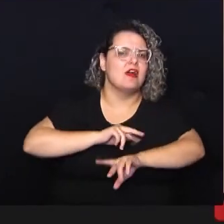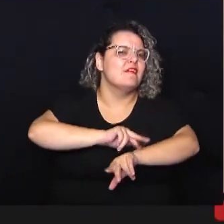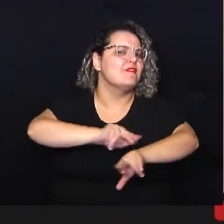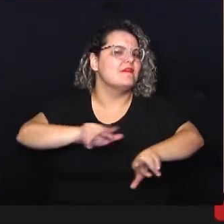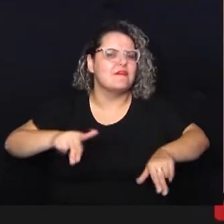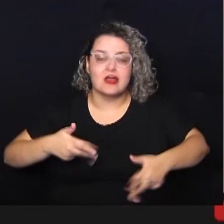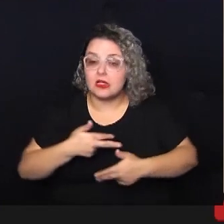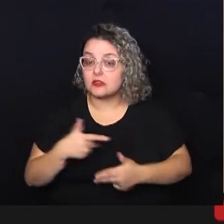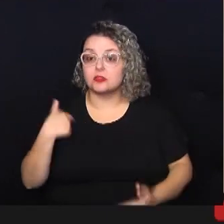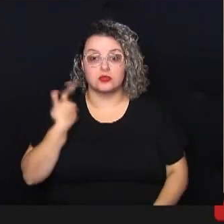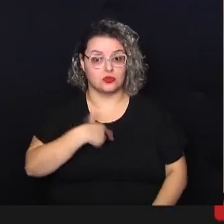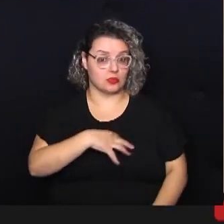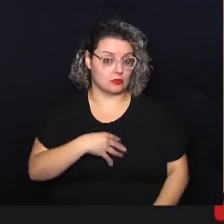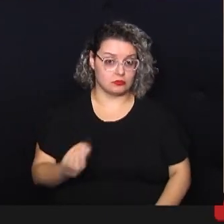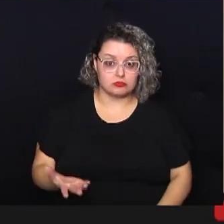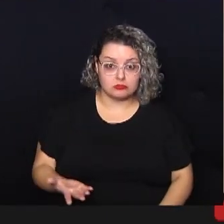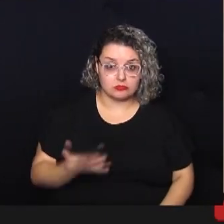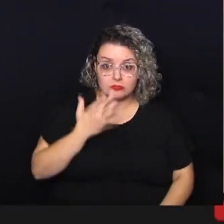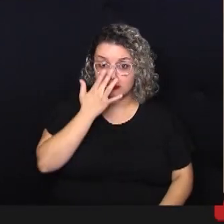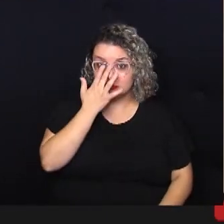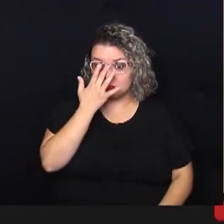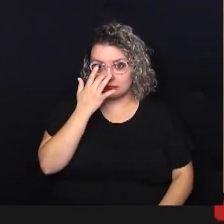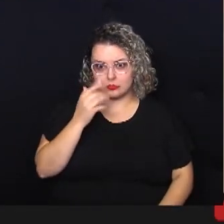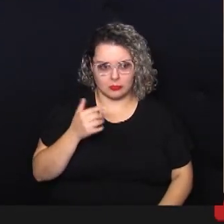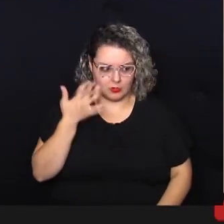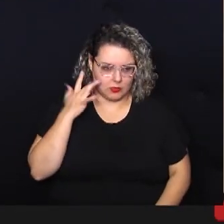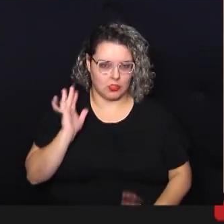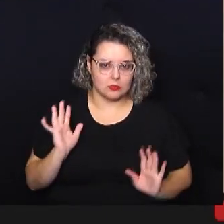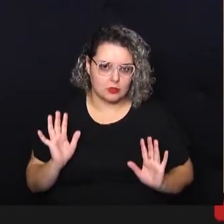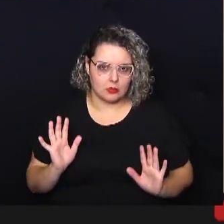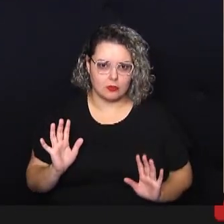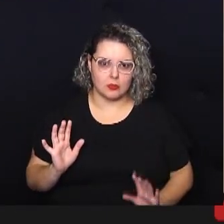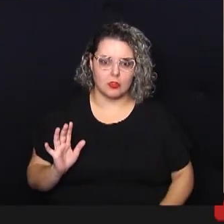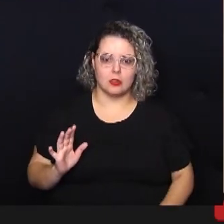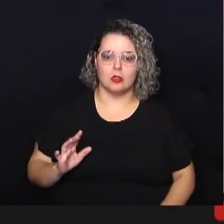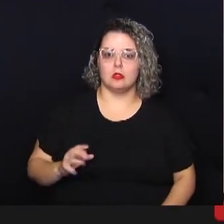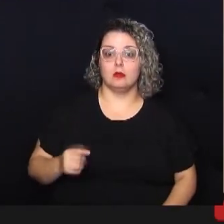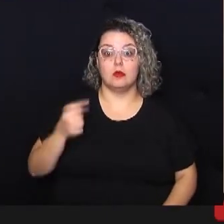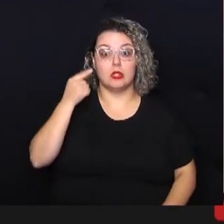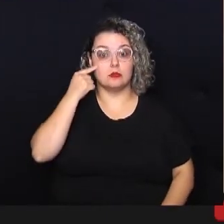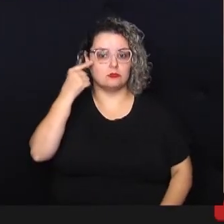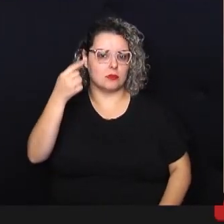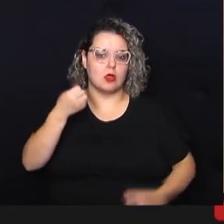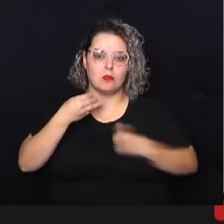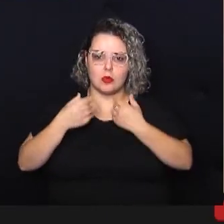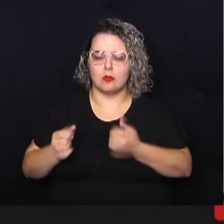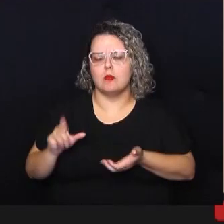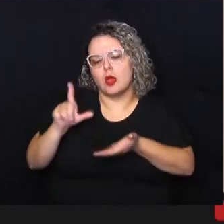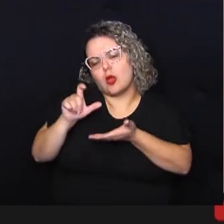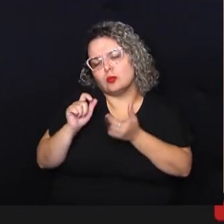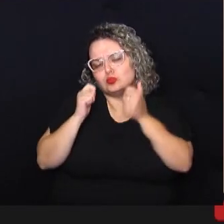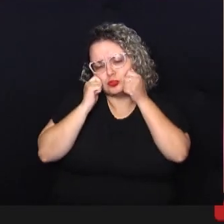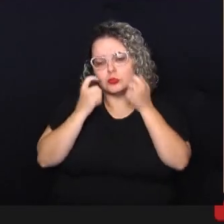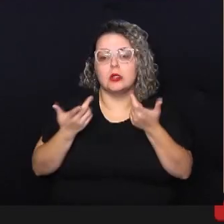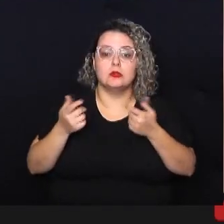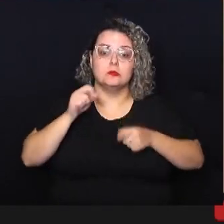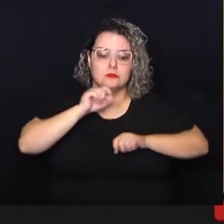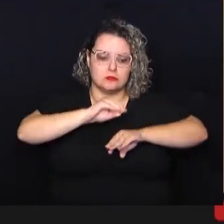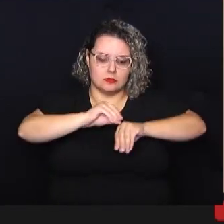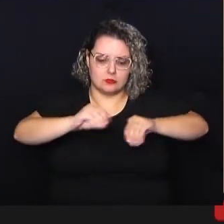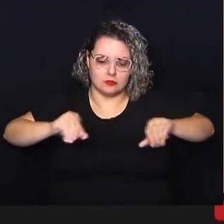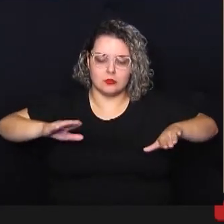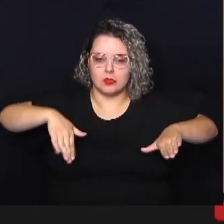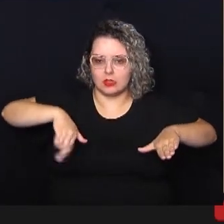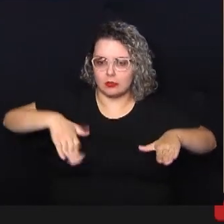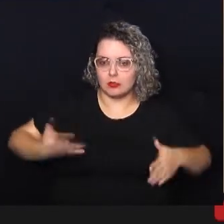nossos filhos e eles não dão consentimento, eles nem sabem. Então a gente vai lá na boa intenção, lógico, tira uma foto fofa do meu filho na praia e eu vou lá